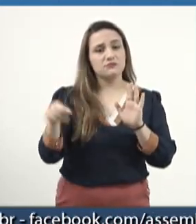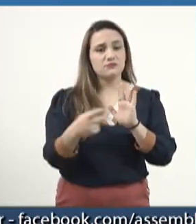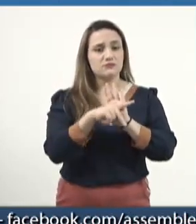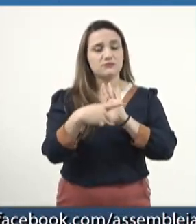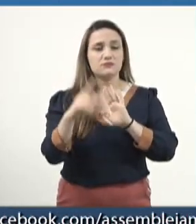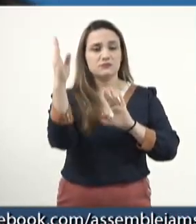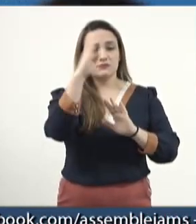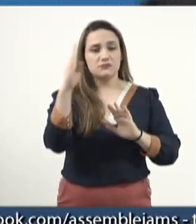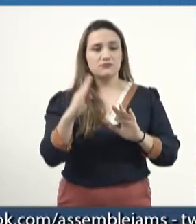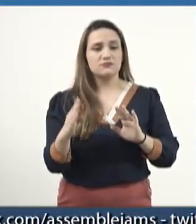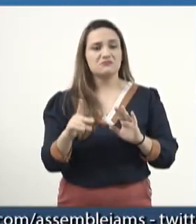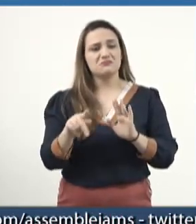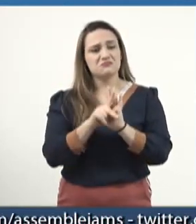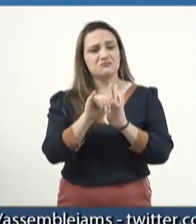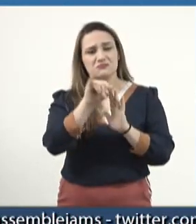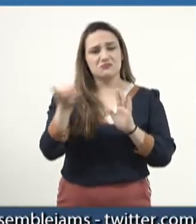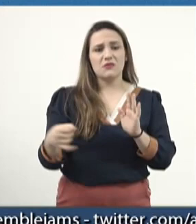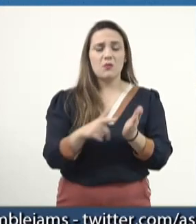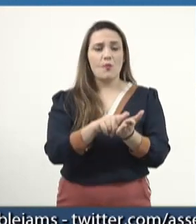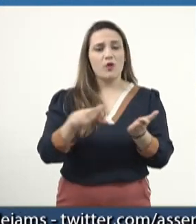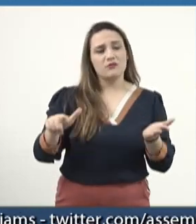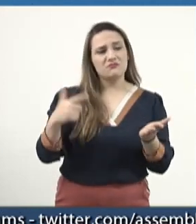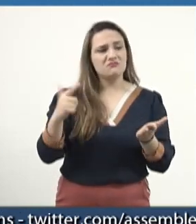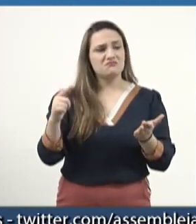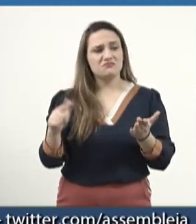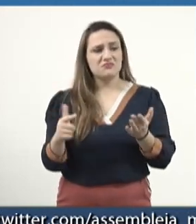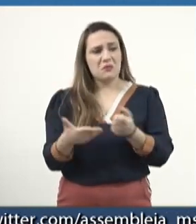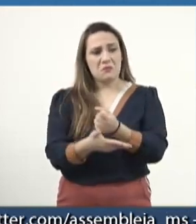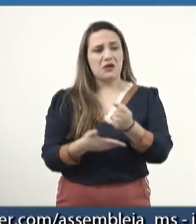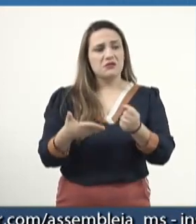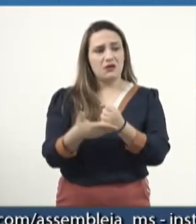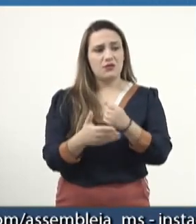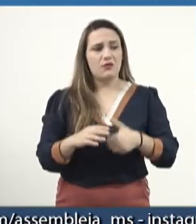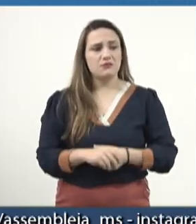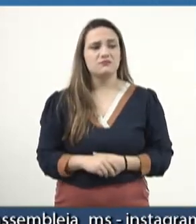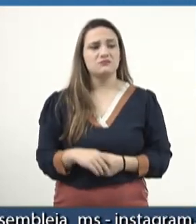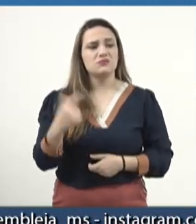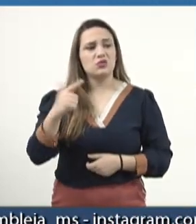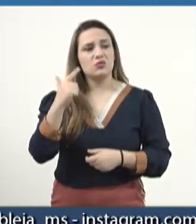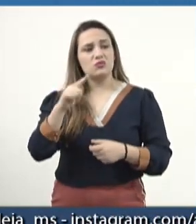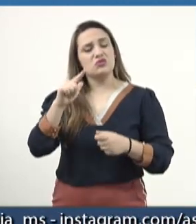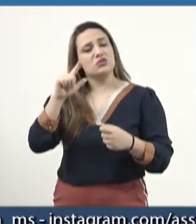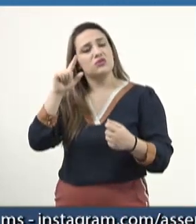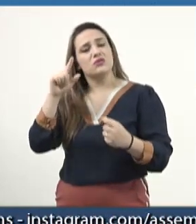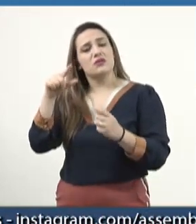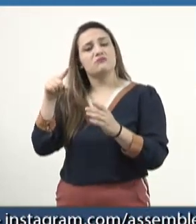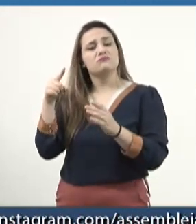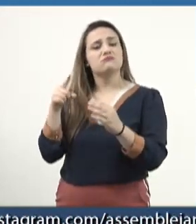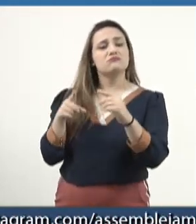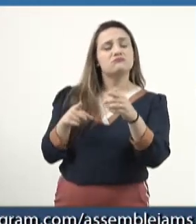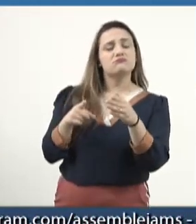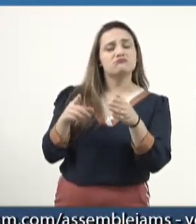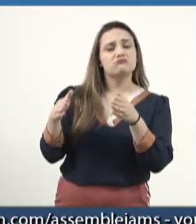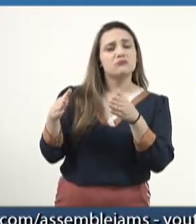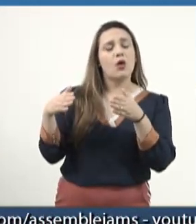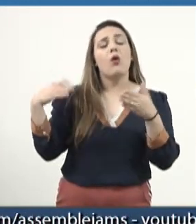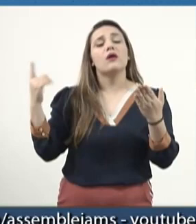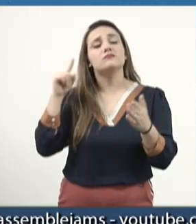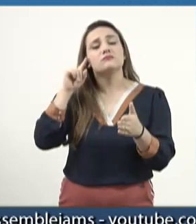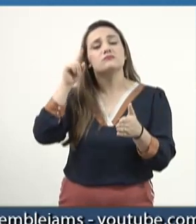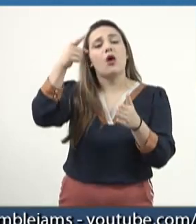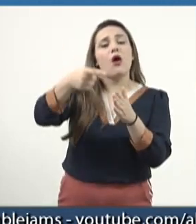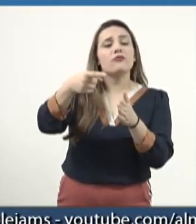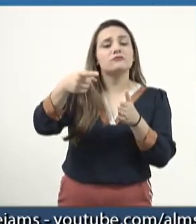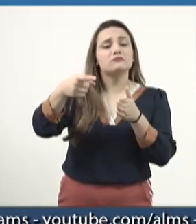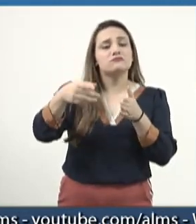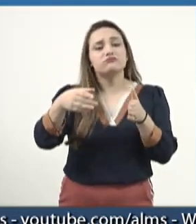era um projeto vazio, sem qualquer consistência, sem direção e sem saber para onde ia. Então, é importante